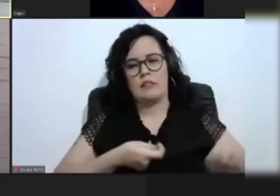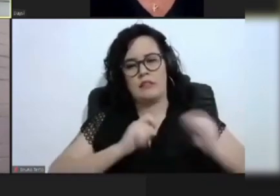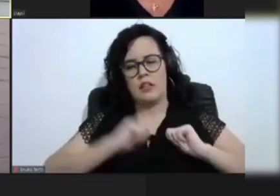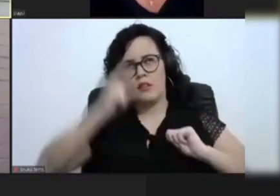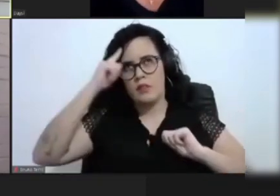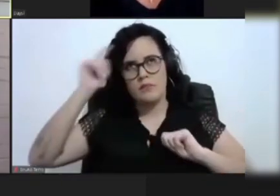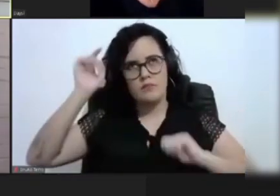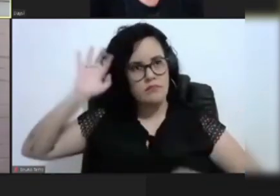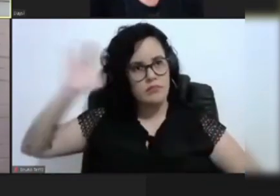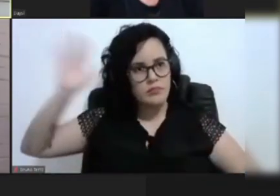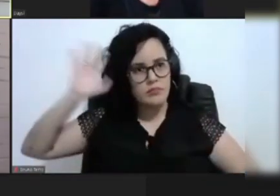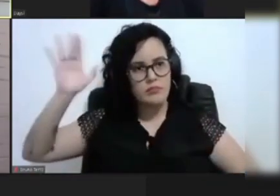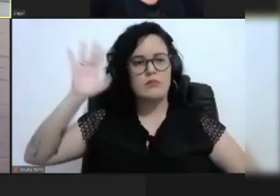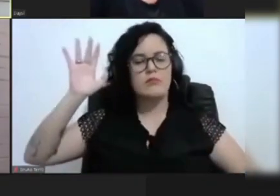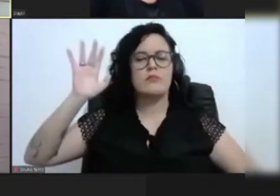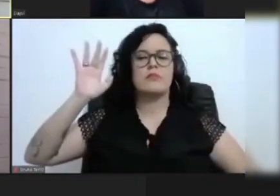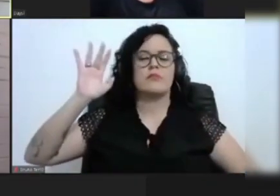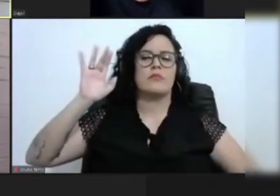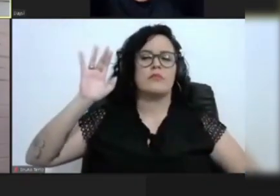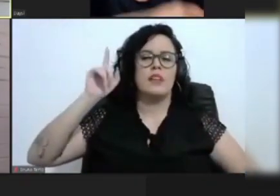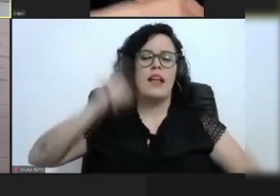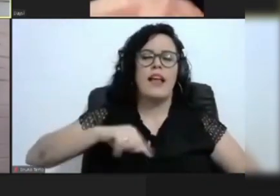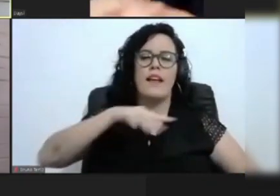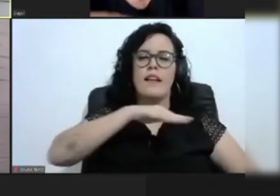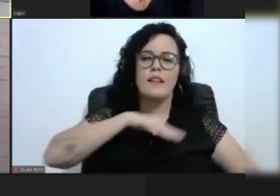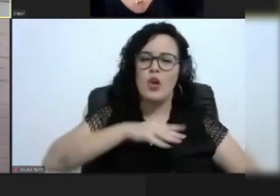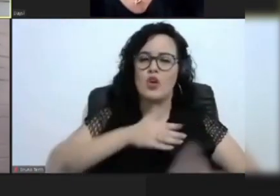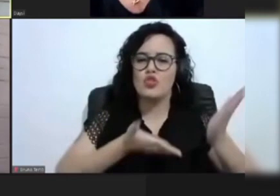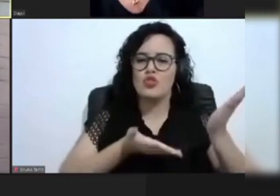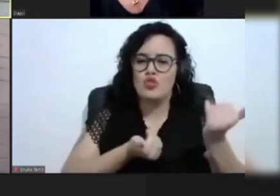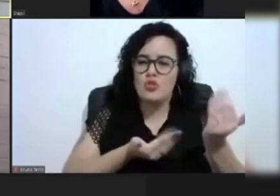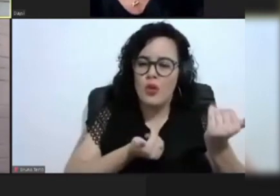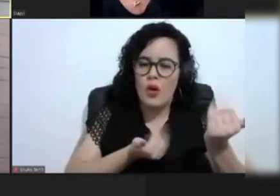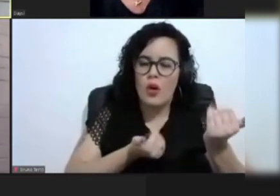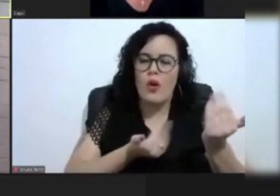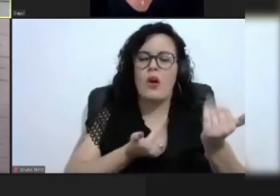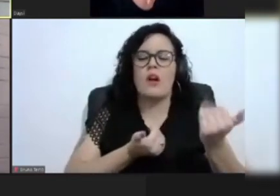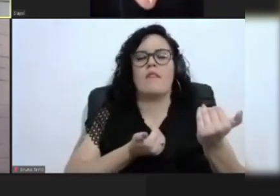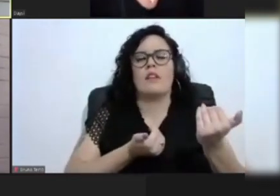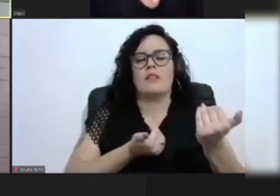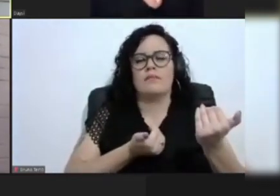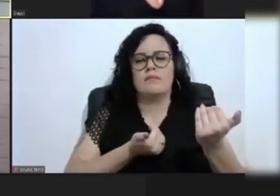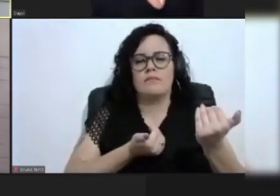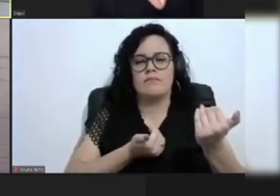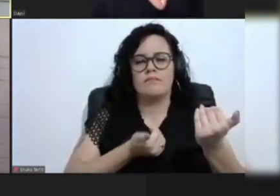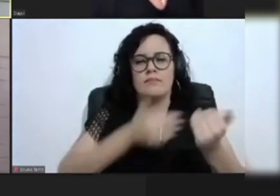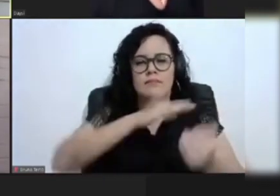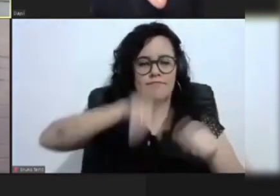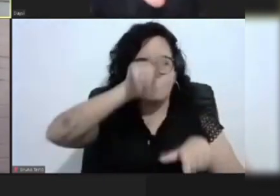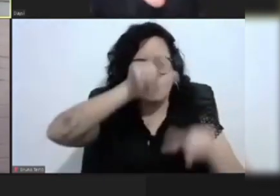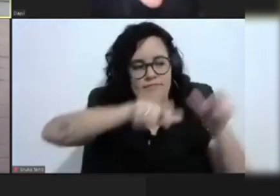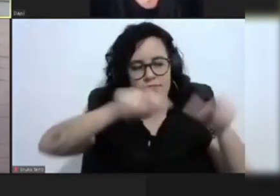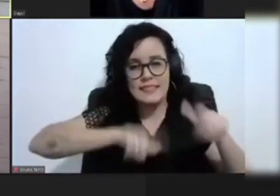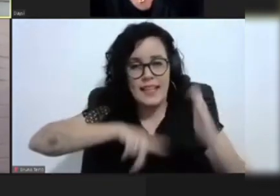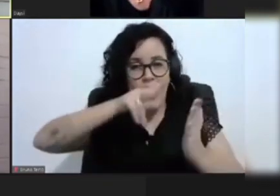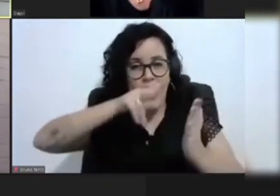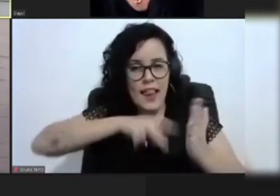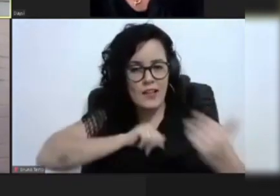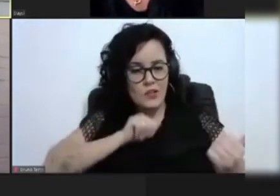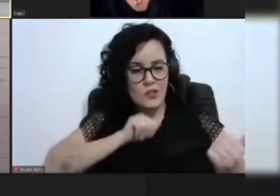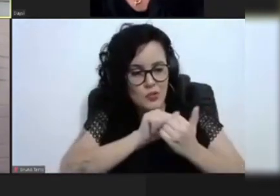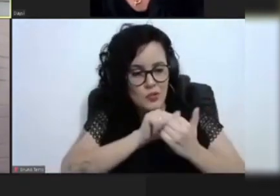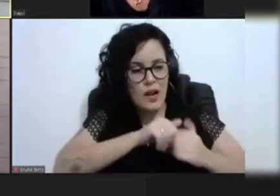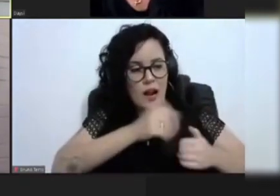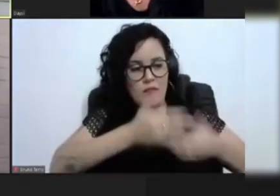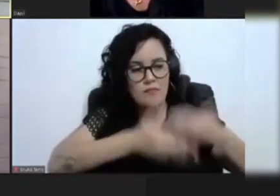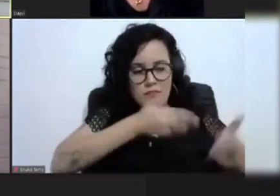reflexões, esse universo de juventude, essas pessoas que estão ali lendo com você, com essa